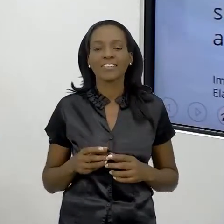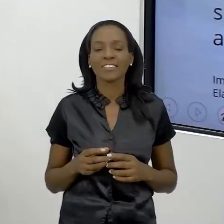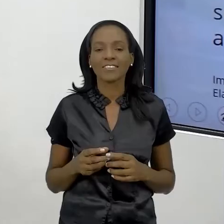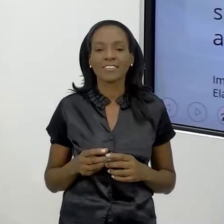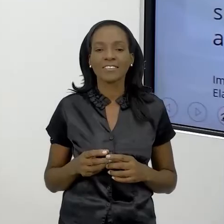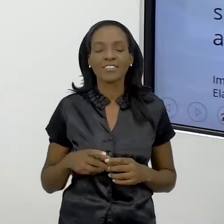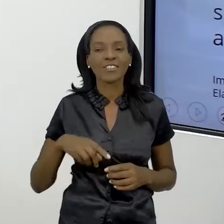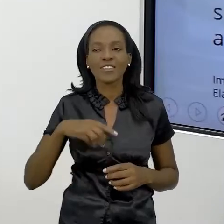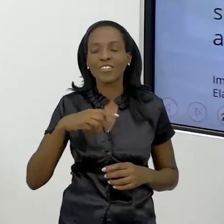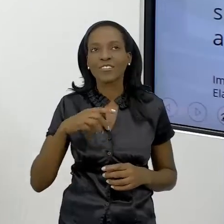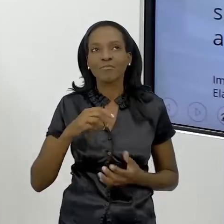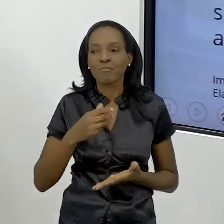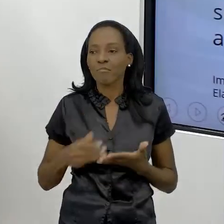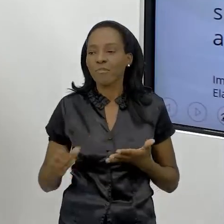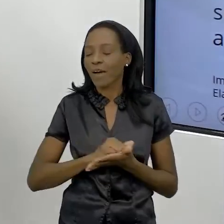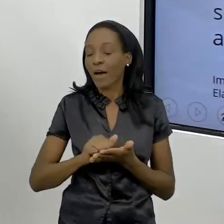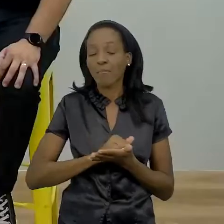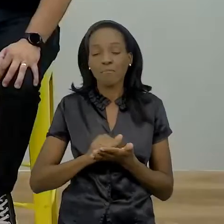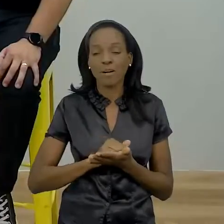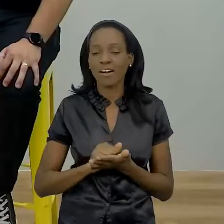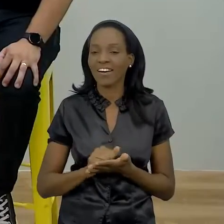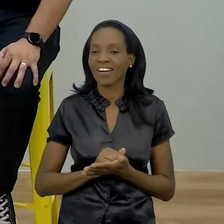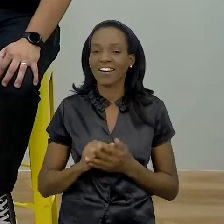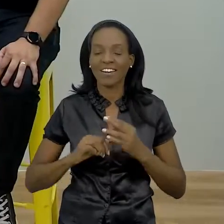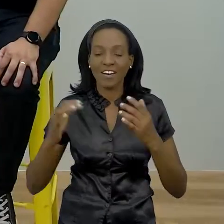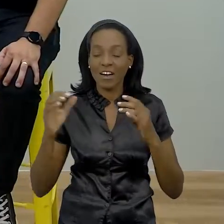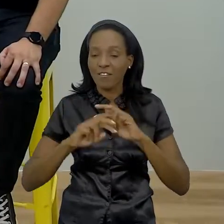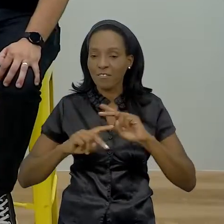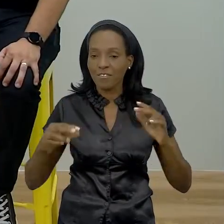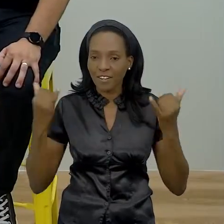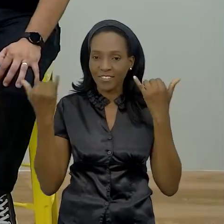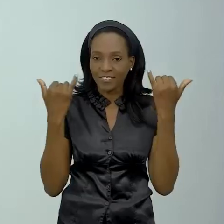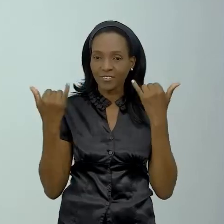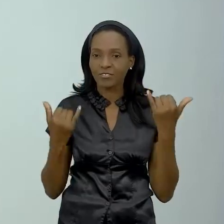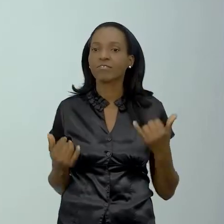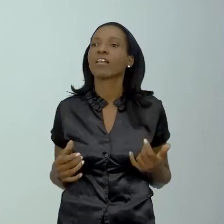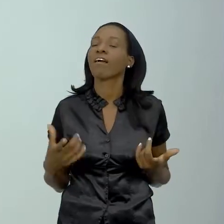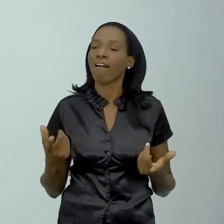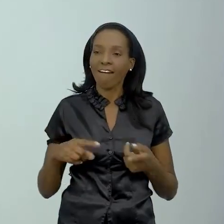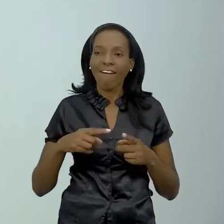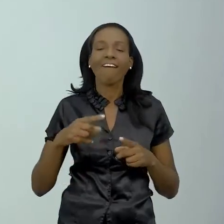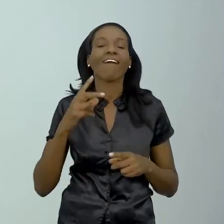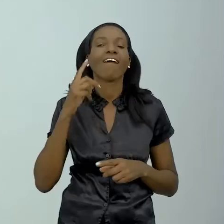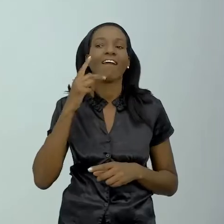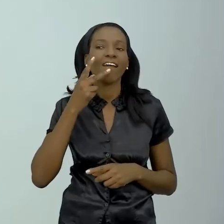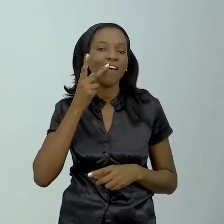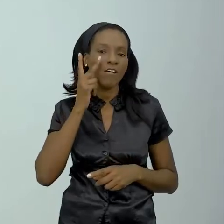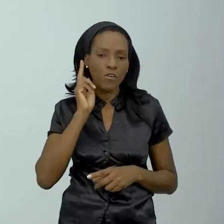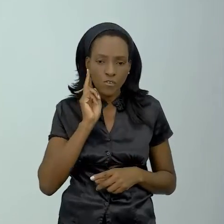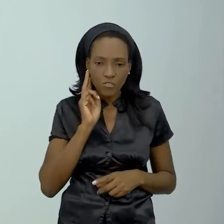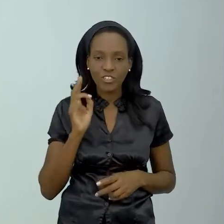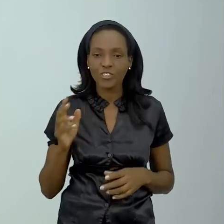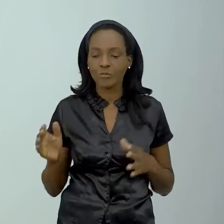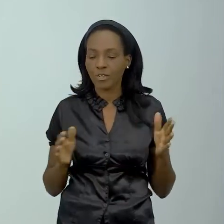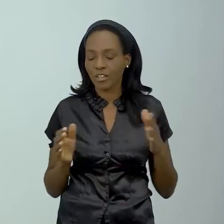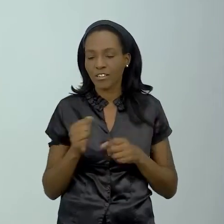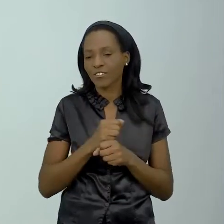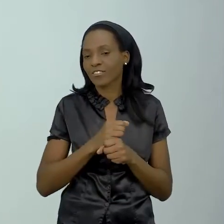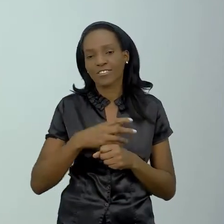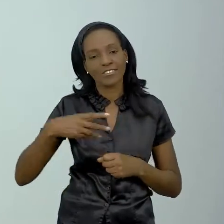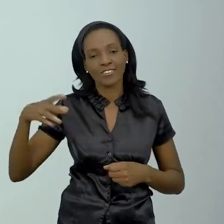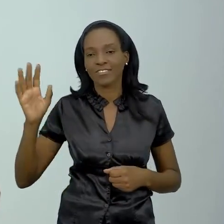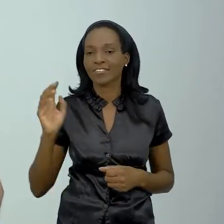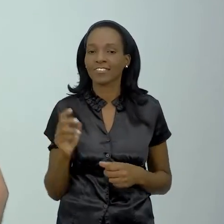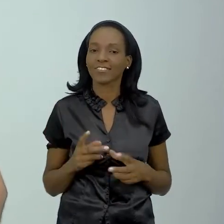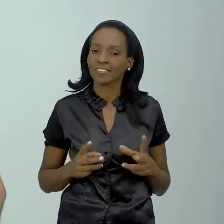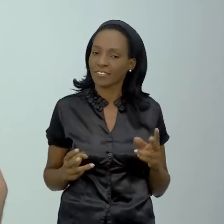tudo que você precisava. Nossa, maravilhoso o livro. Ele até vai ser um dos livros para vestibular aí nos próximos anos, acho que é da Unicamp, tá? Mas assim, tá aí a dica, leia esse